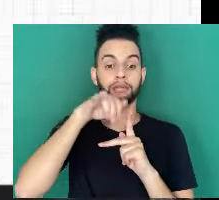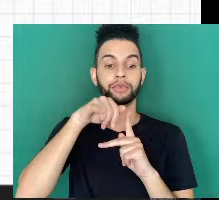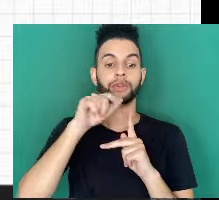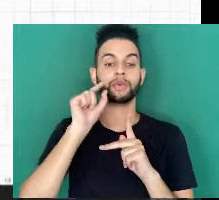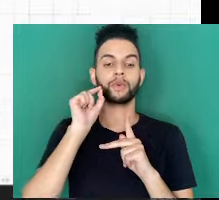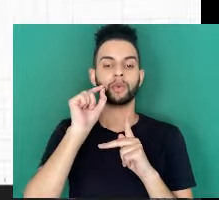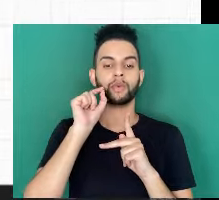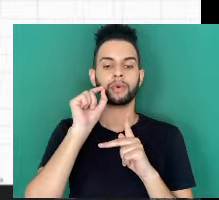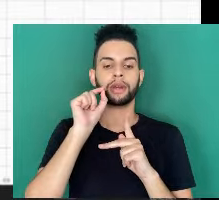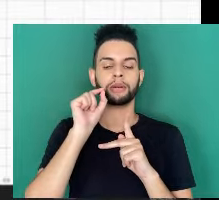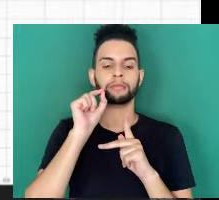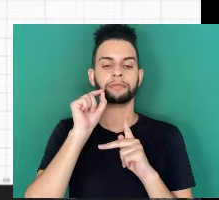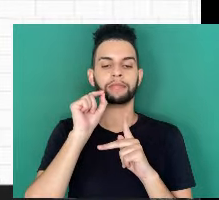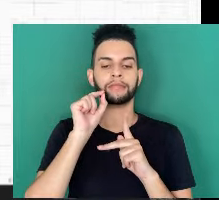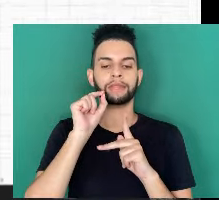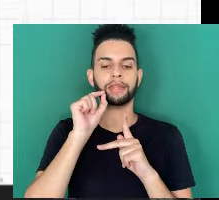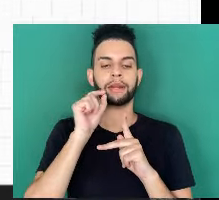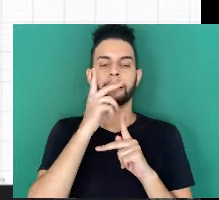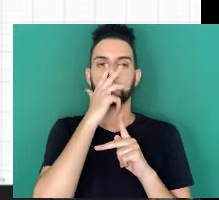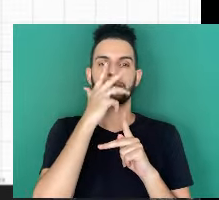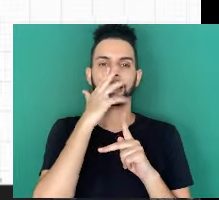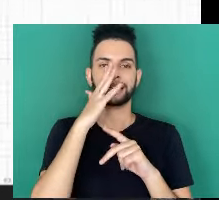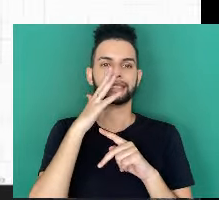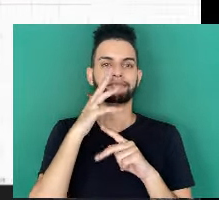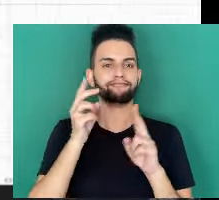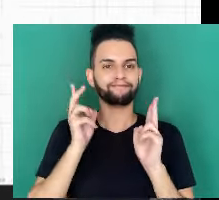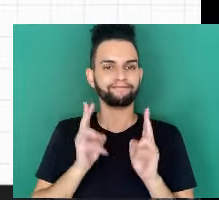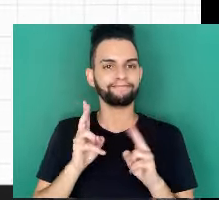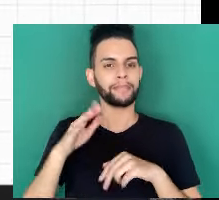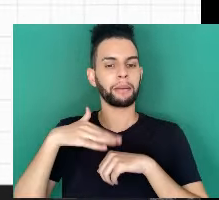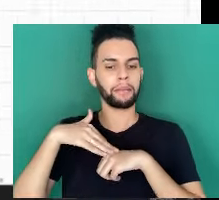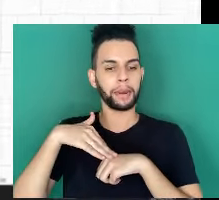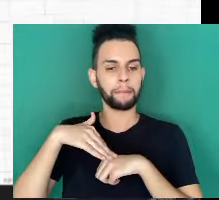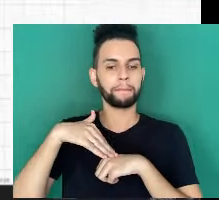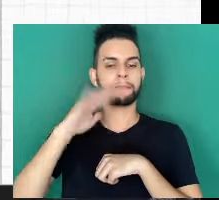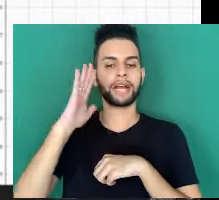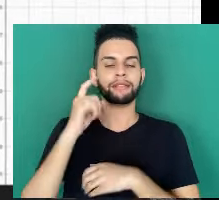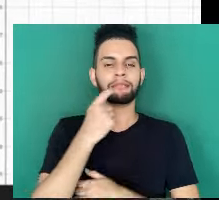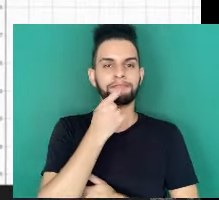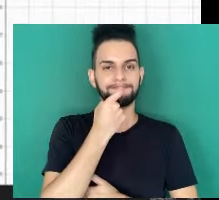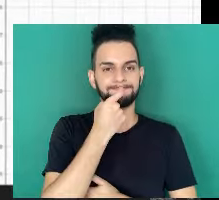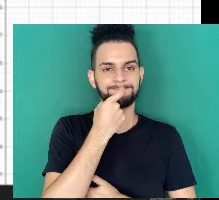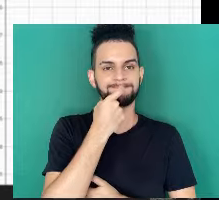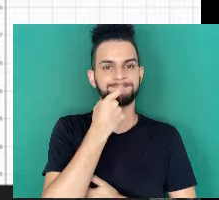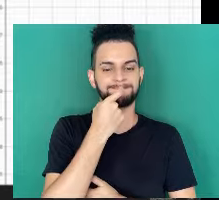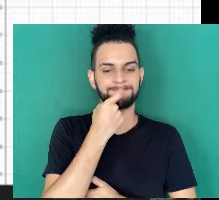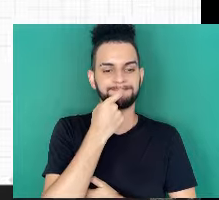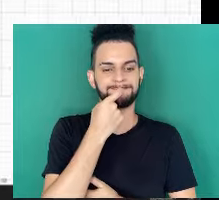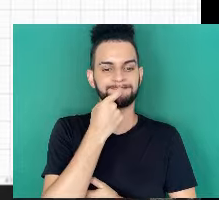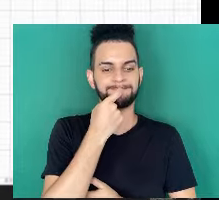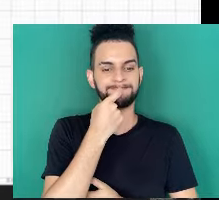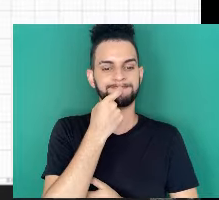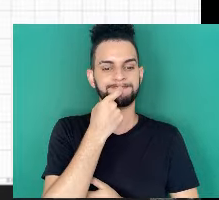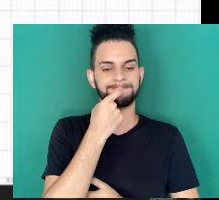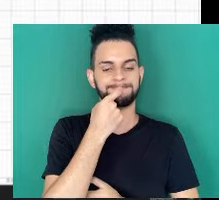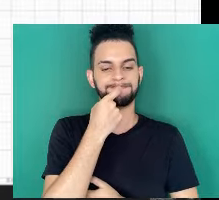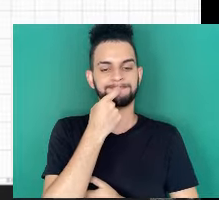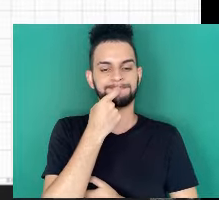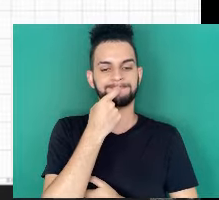ele está cada vez mais se aproximando